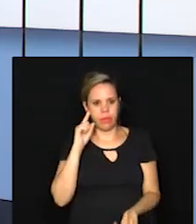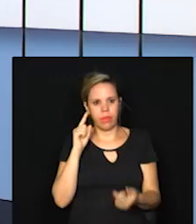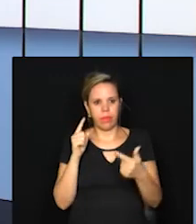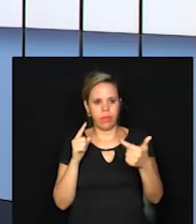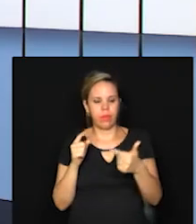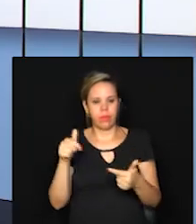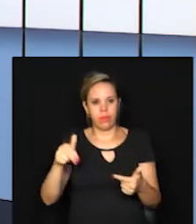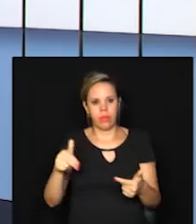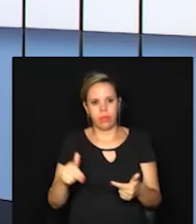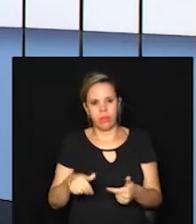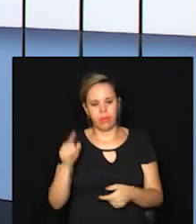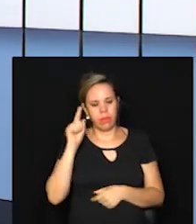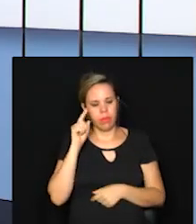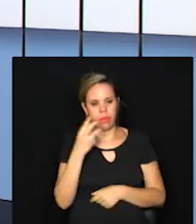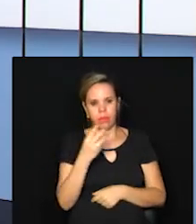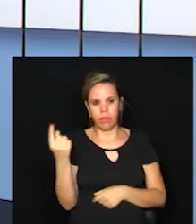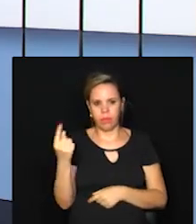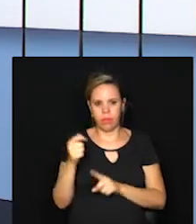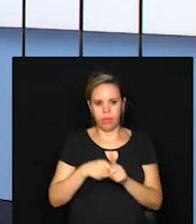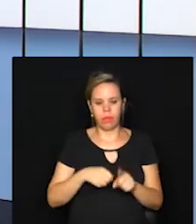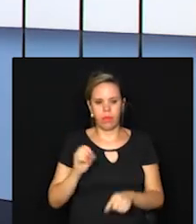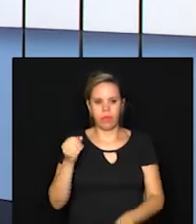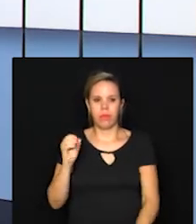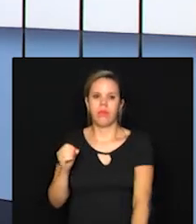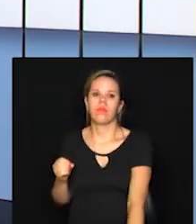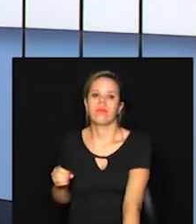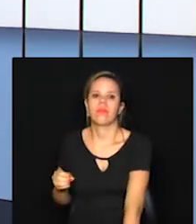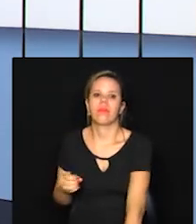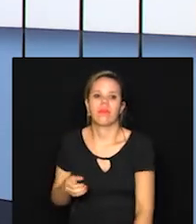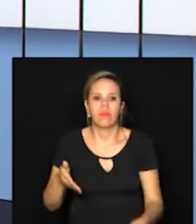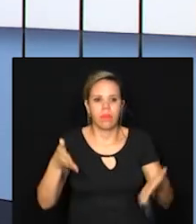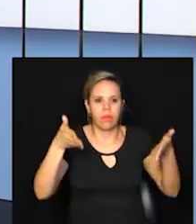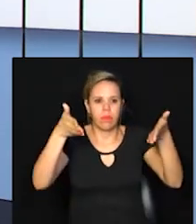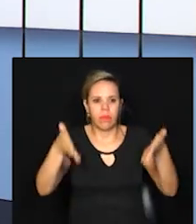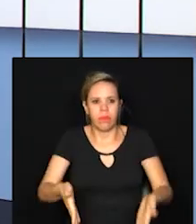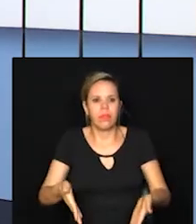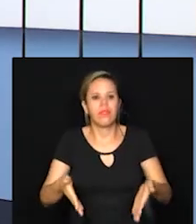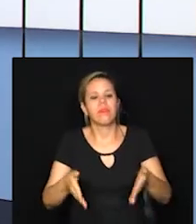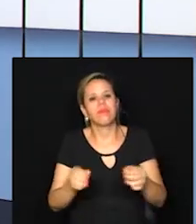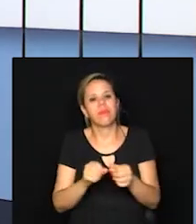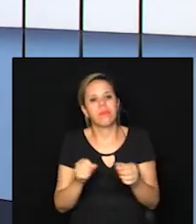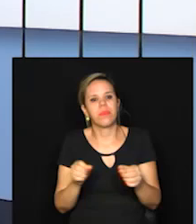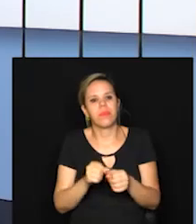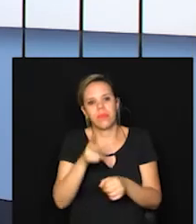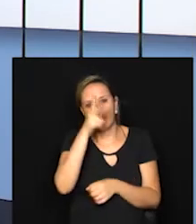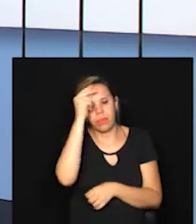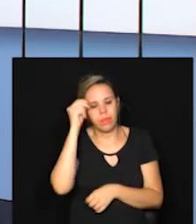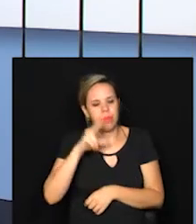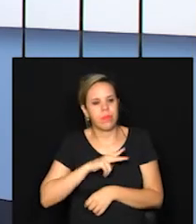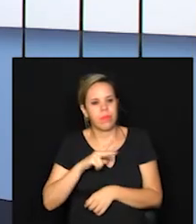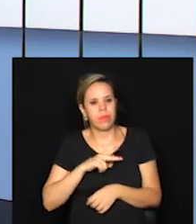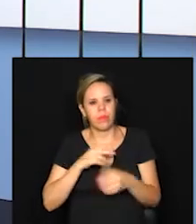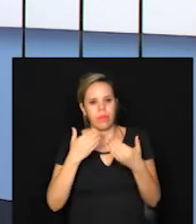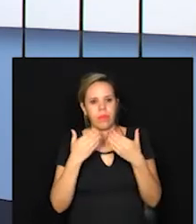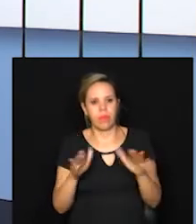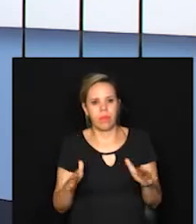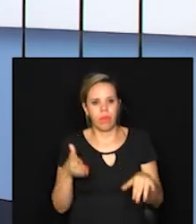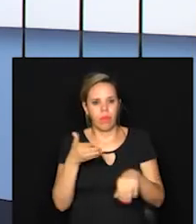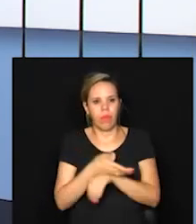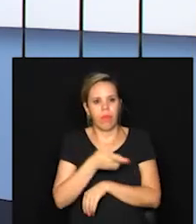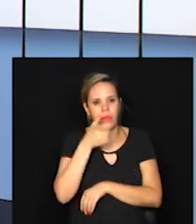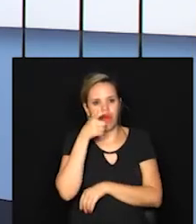partir do dia 31 de outubro, os cemitérios públicos e privados da nossa cidade vão abrir para